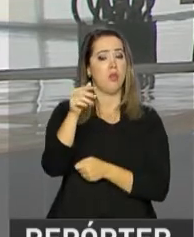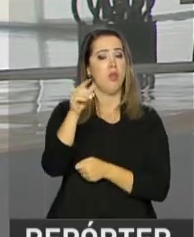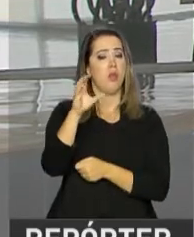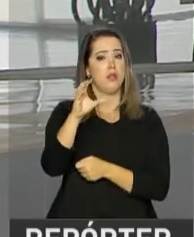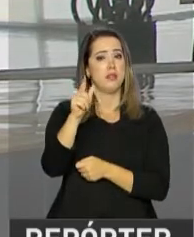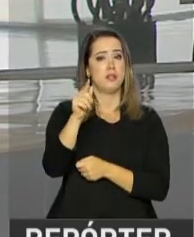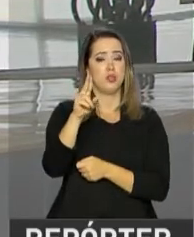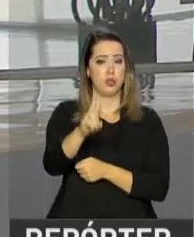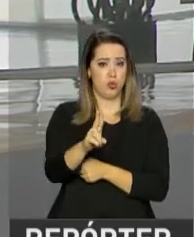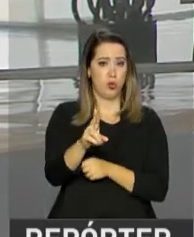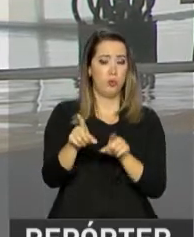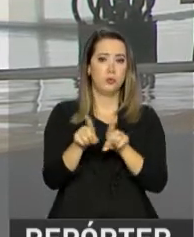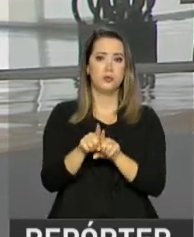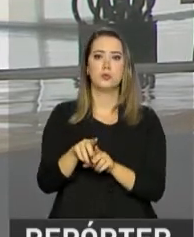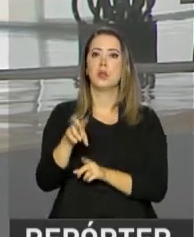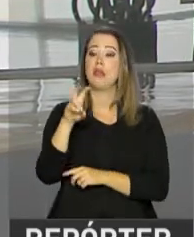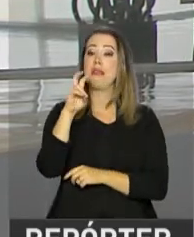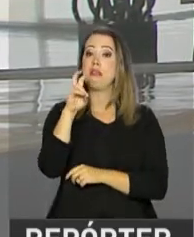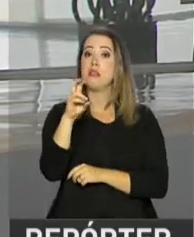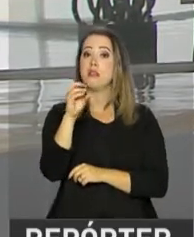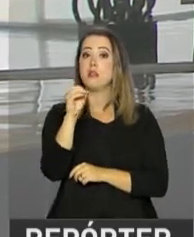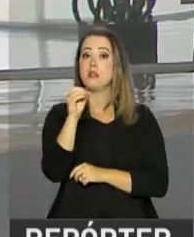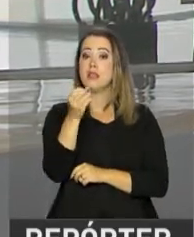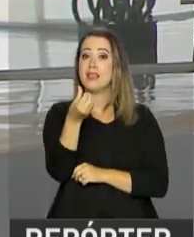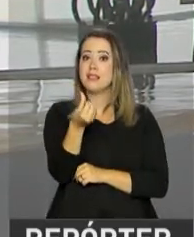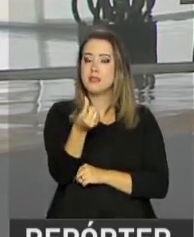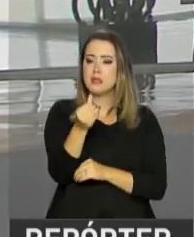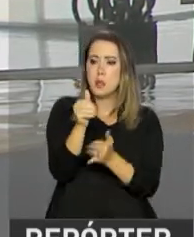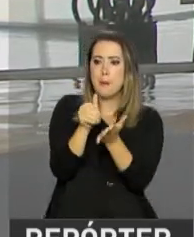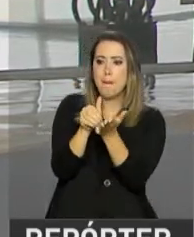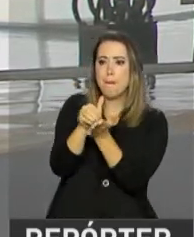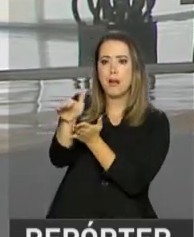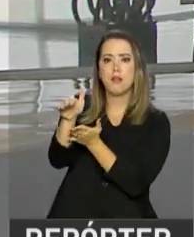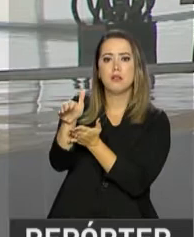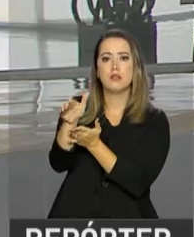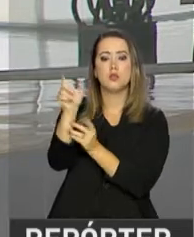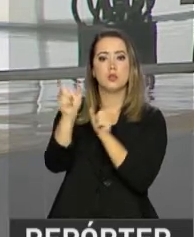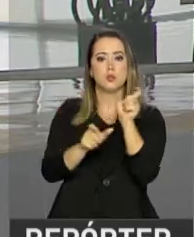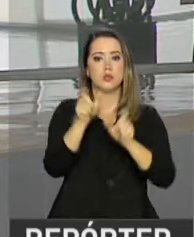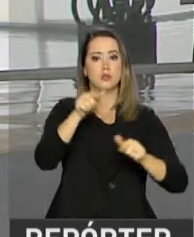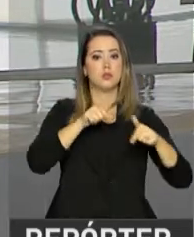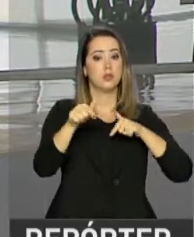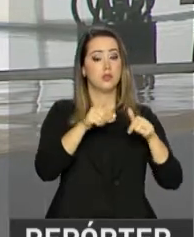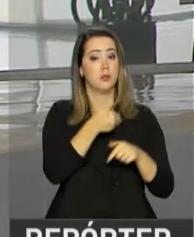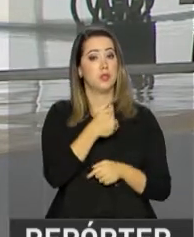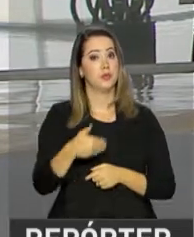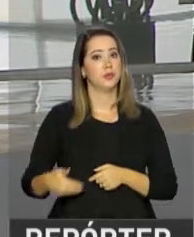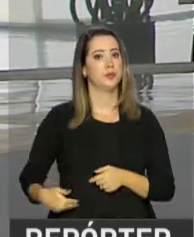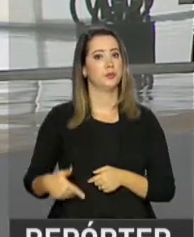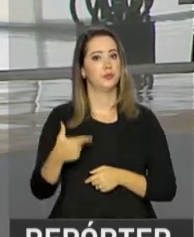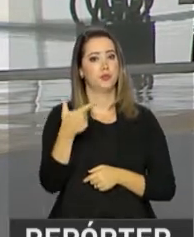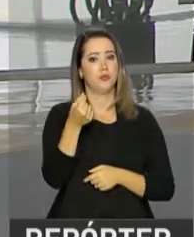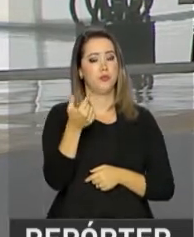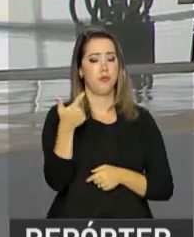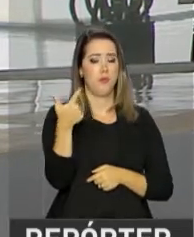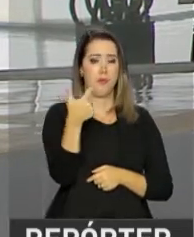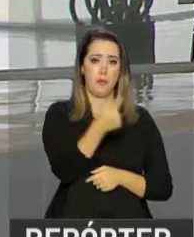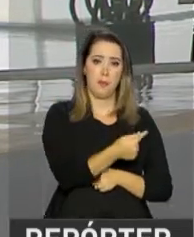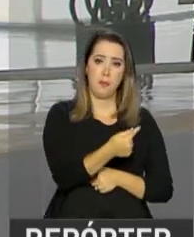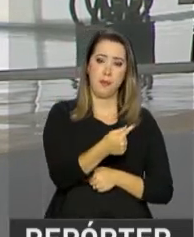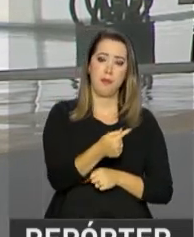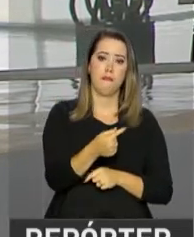todo, 506 demissões por justa causa de servidores públicos em 2017.